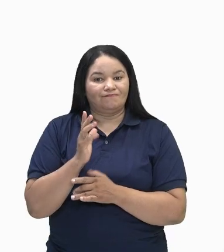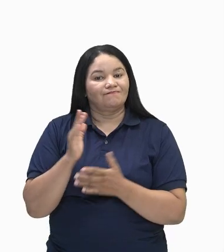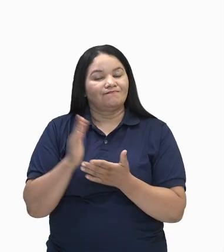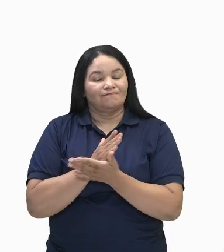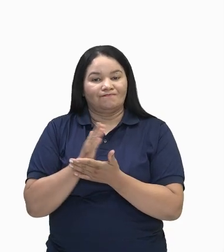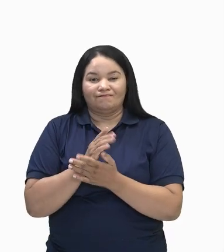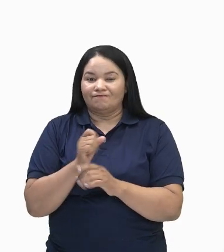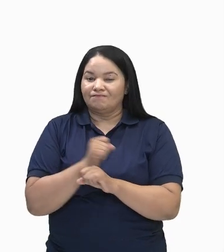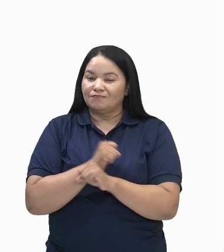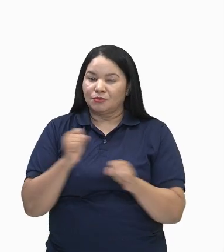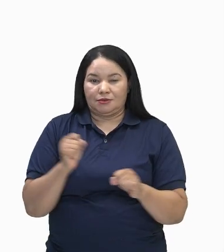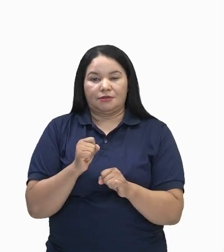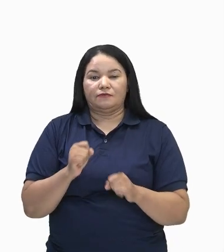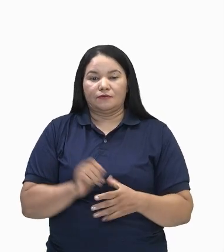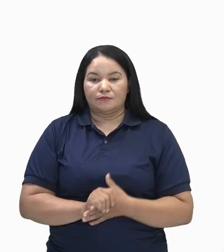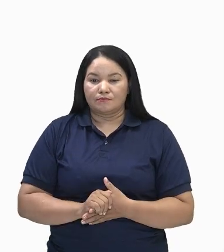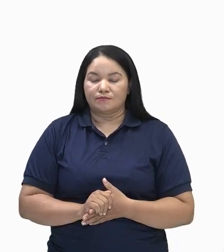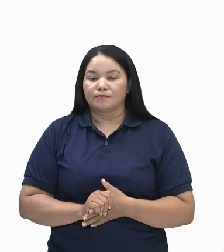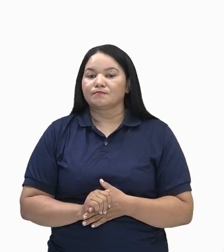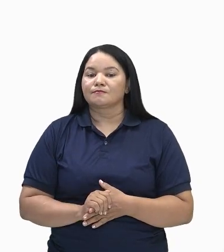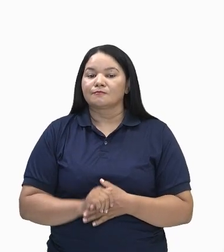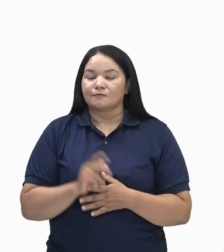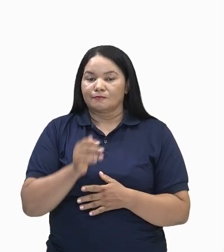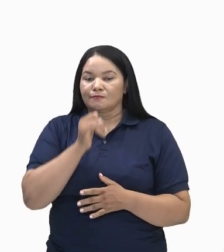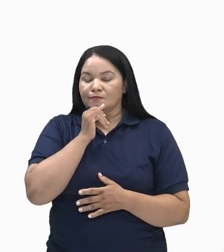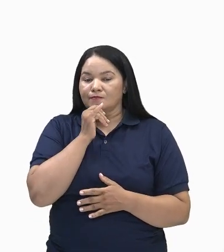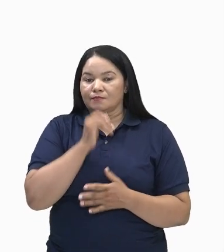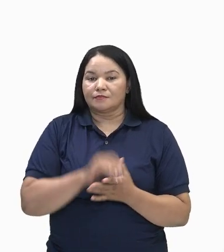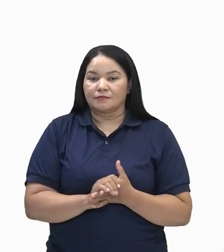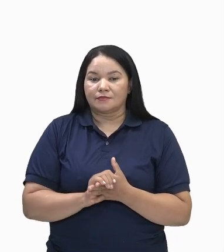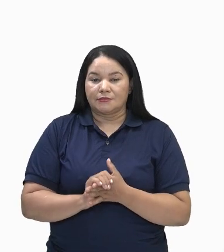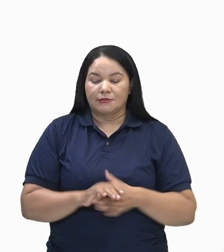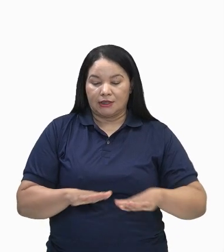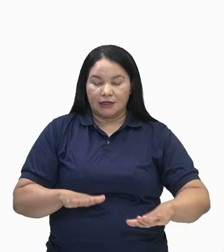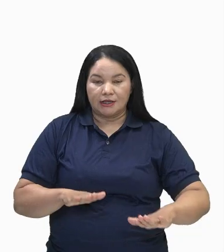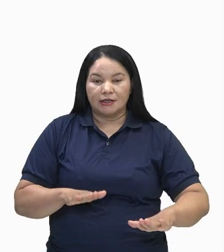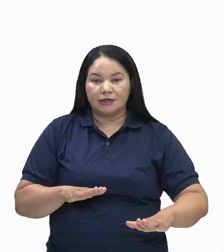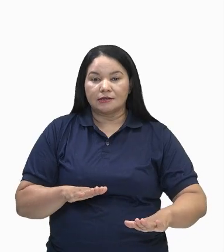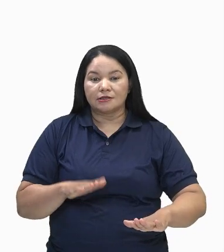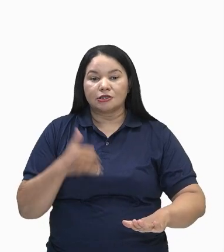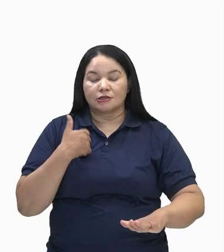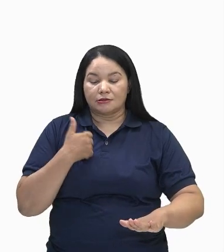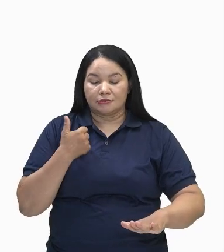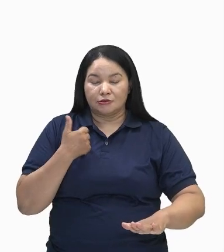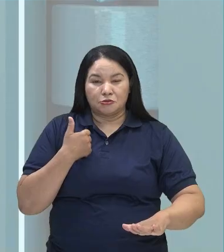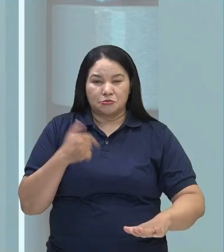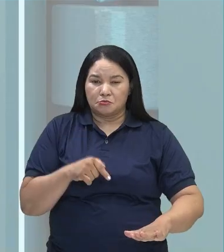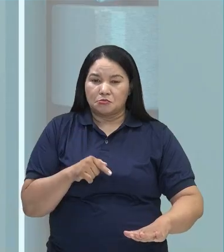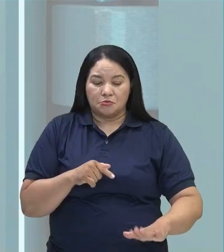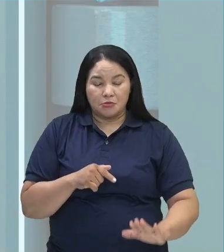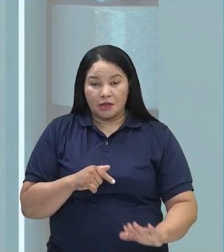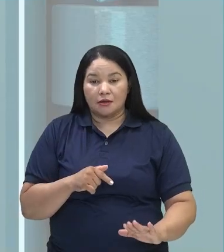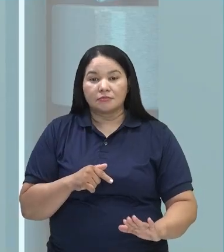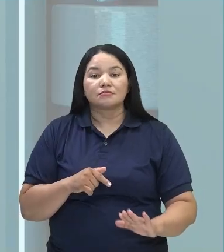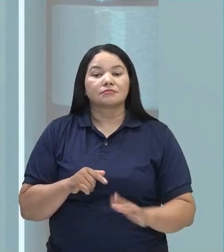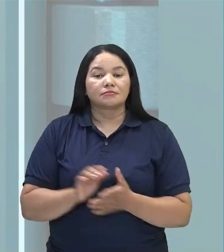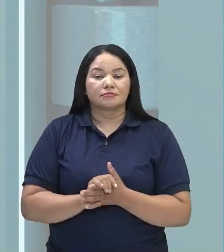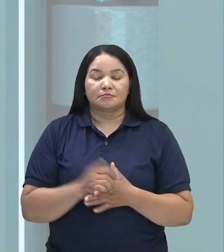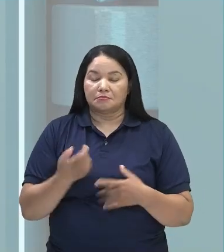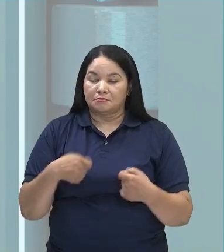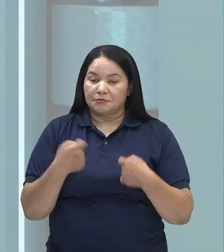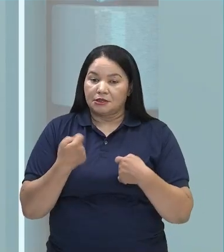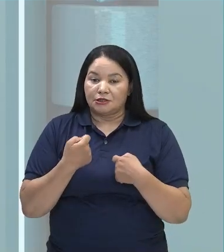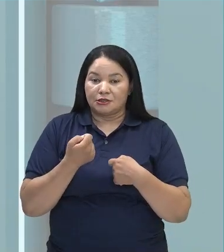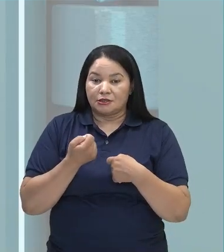né? Quando se fala na criança de tenra idade, criança, né, pequenininha, criança que necessite